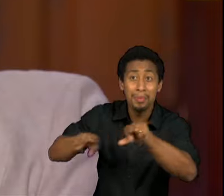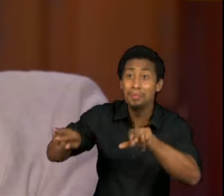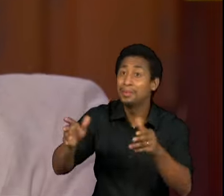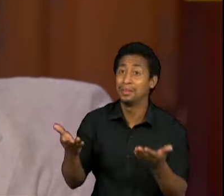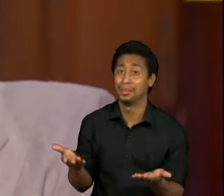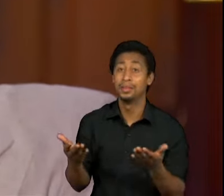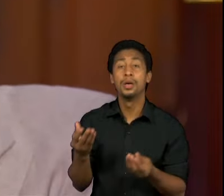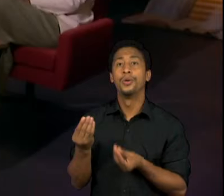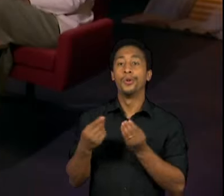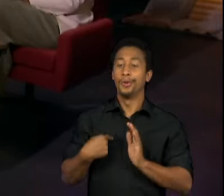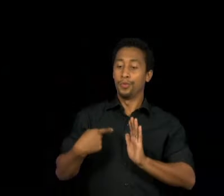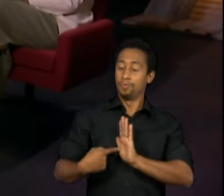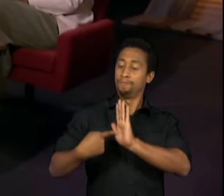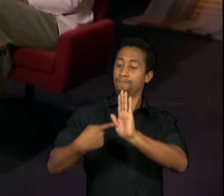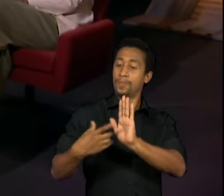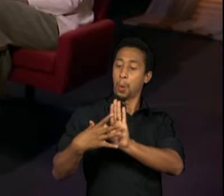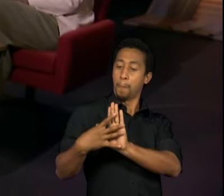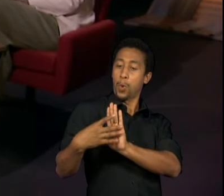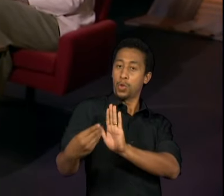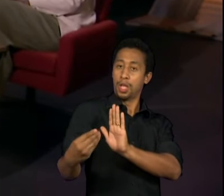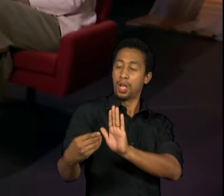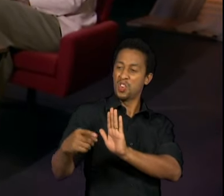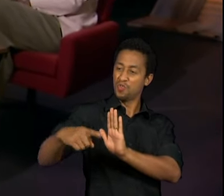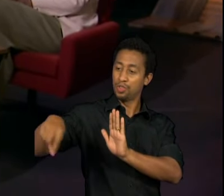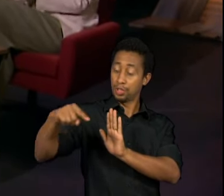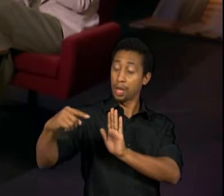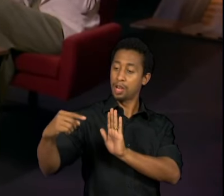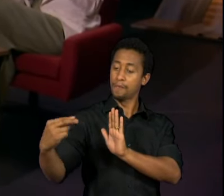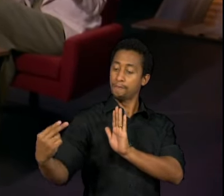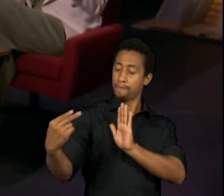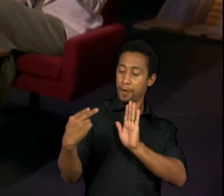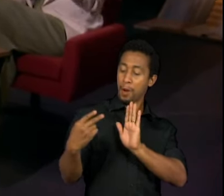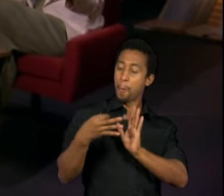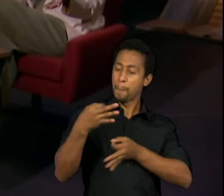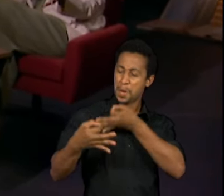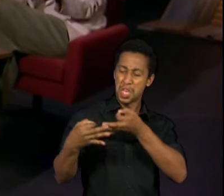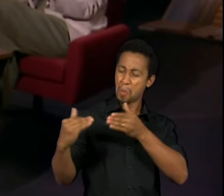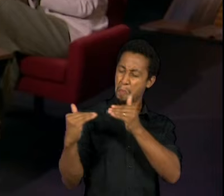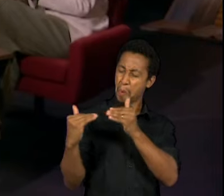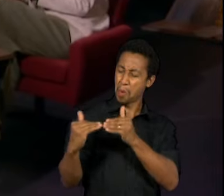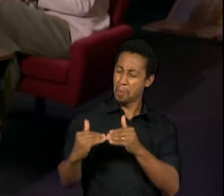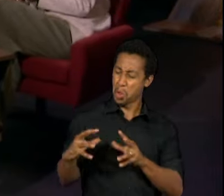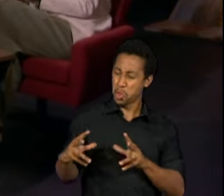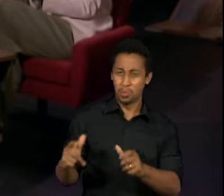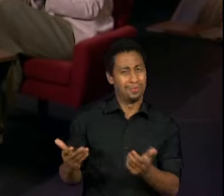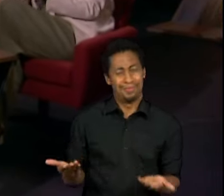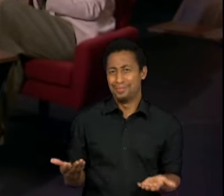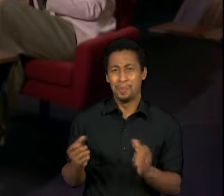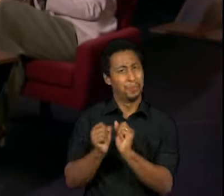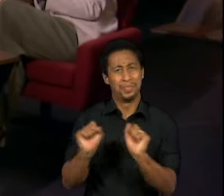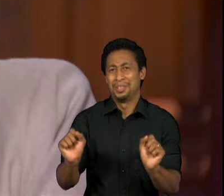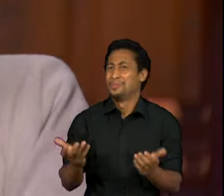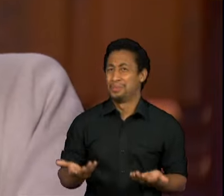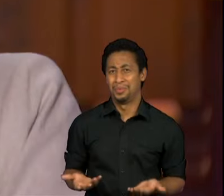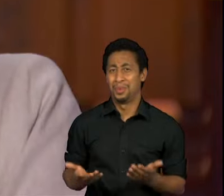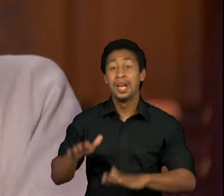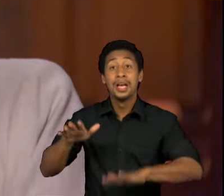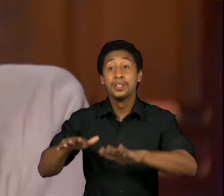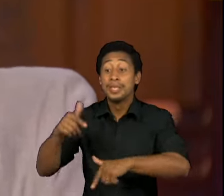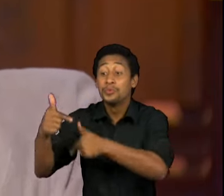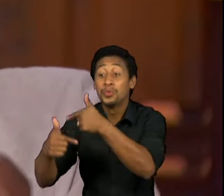esse modelo e Contemple todas as expectativas dela eu aposto que ela no ambiente de trabalho dela que a gente não gosta dela que na família